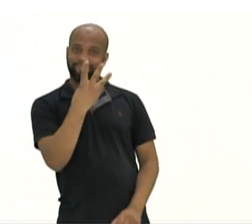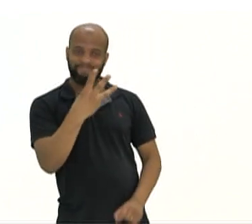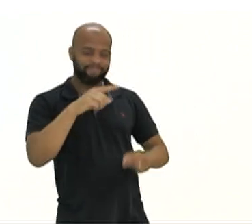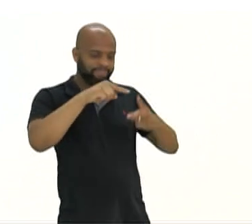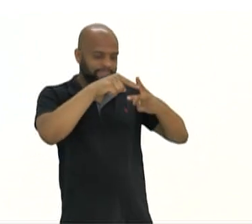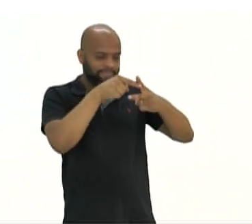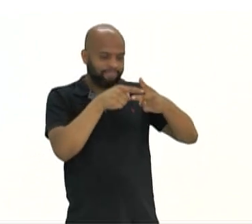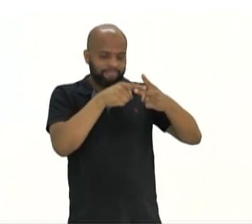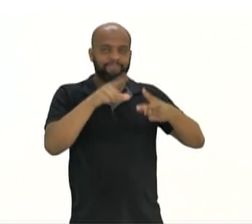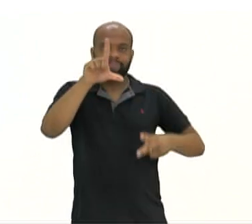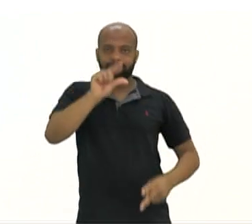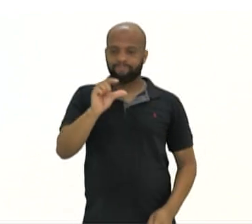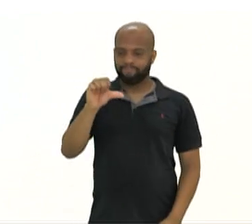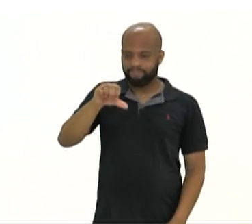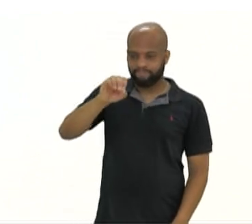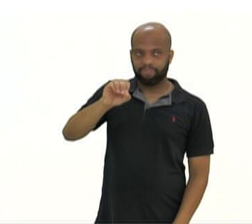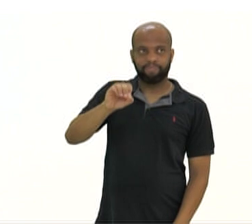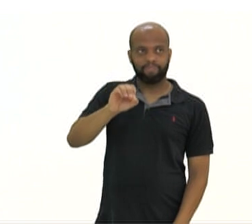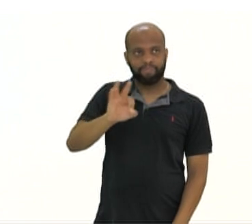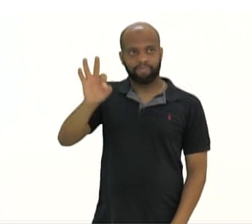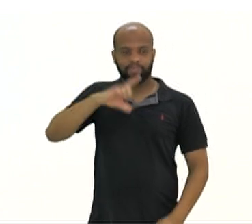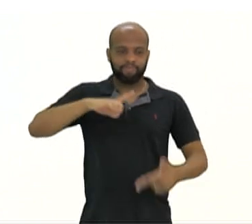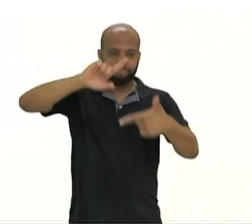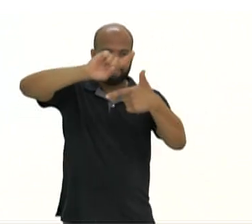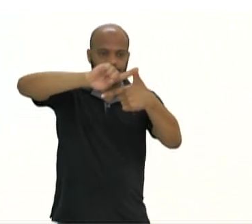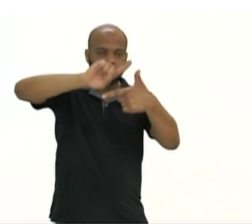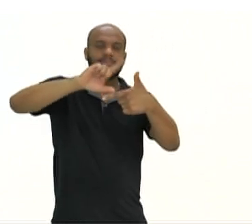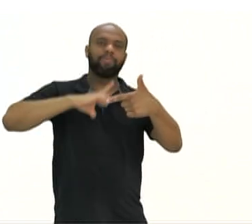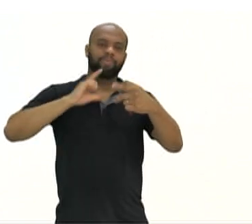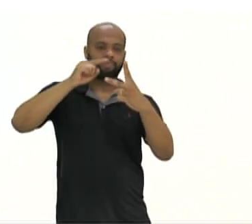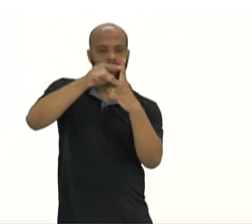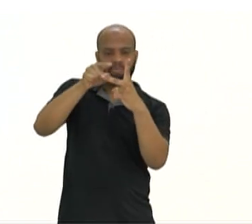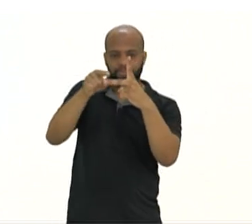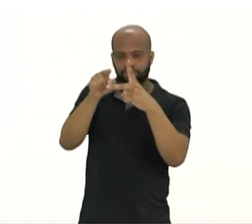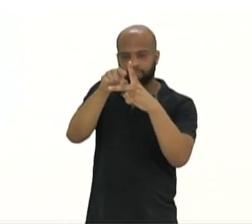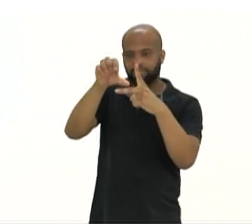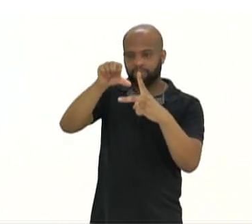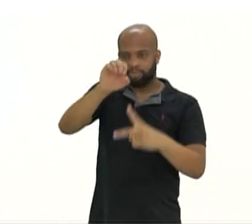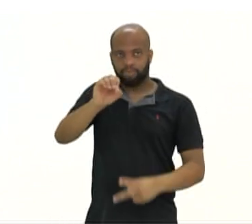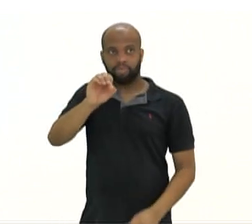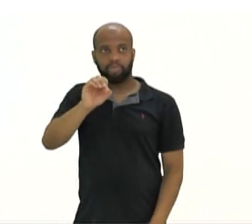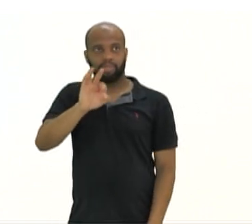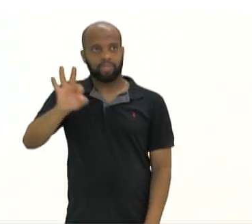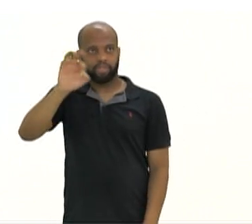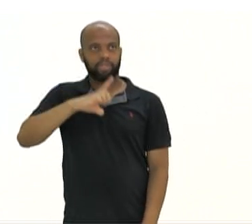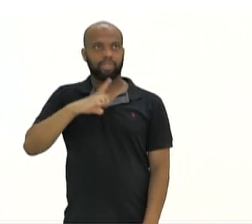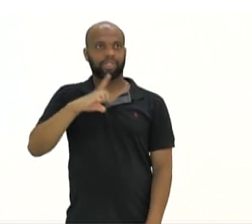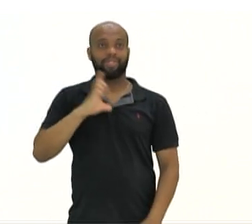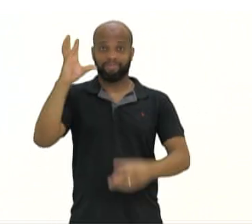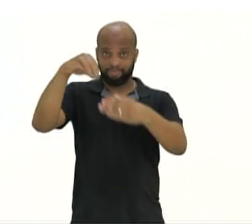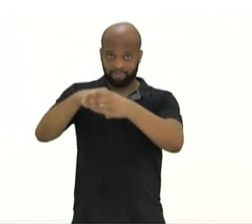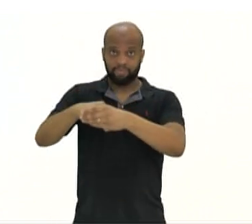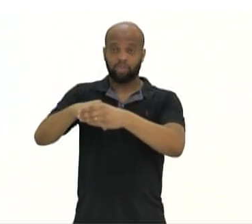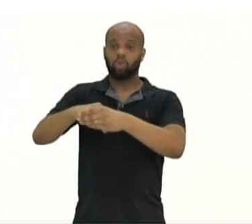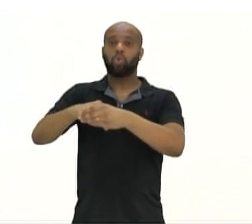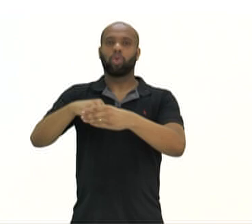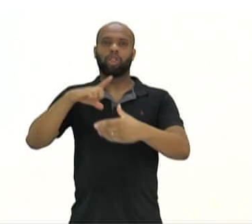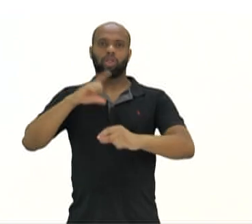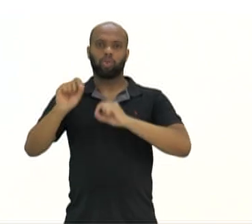ângulo de 90 graus. E o obtusângulo, ele possui dois ângulos agudos e um ângulo obtuso.